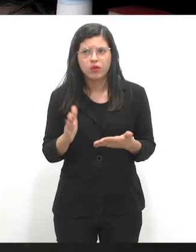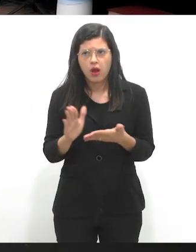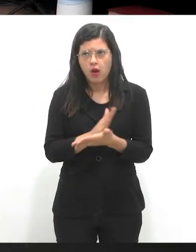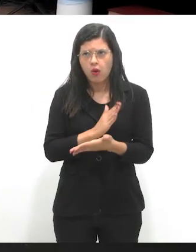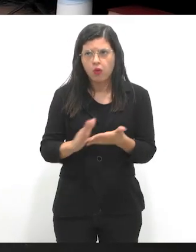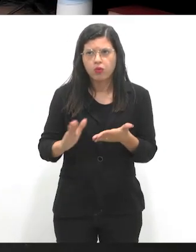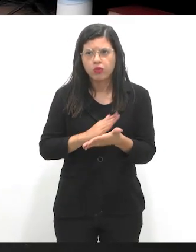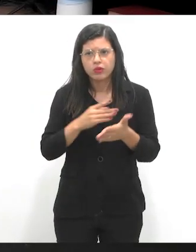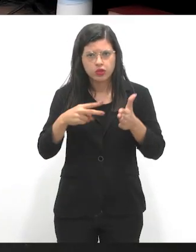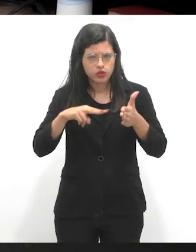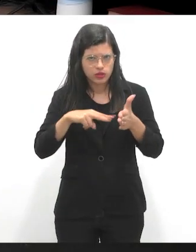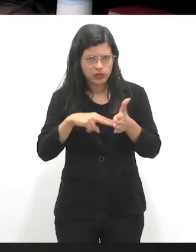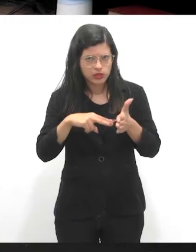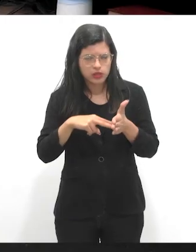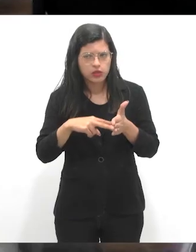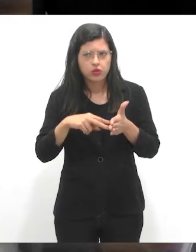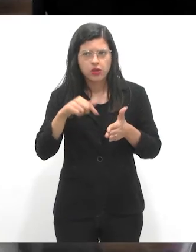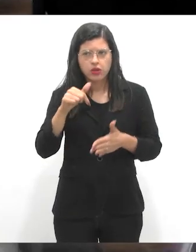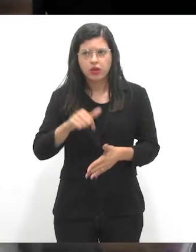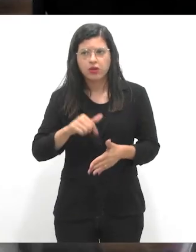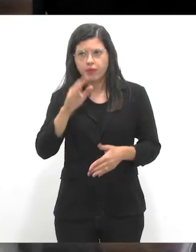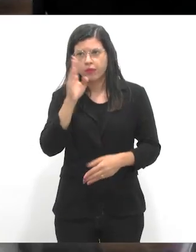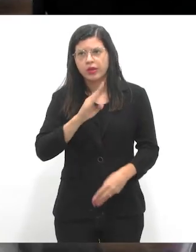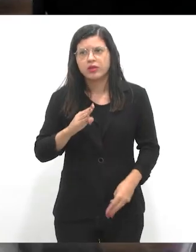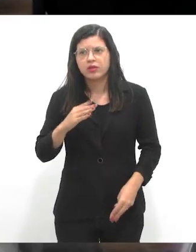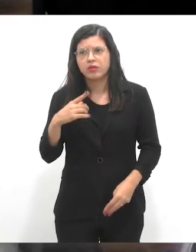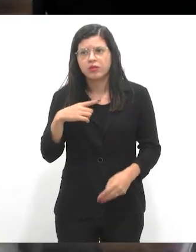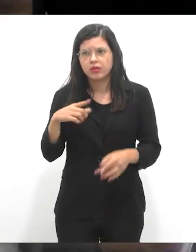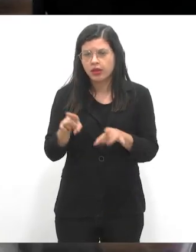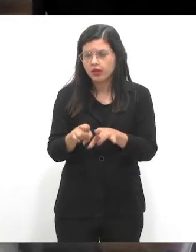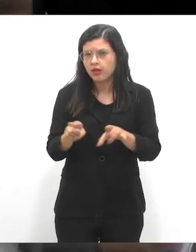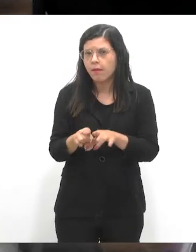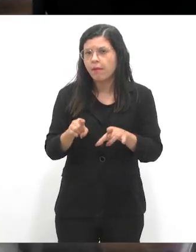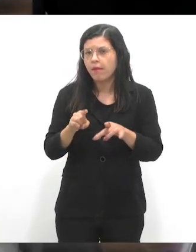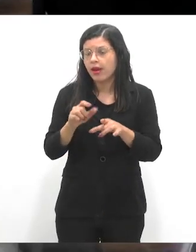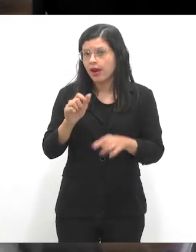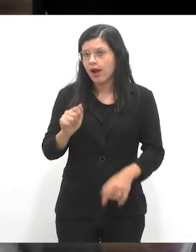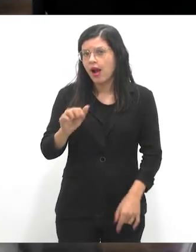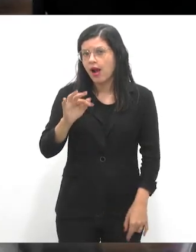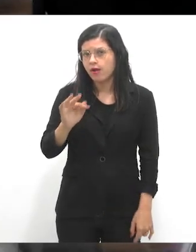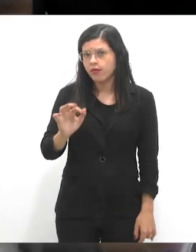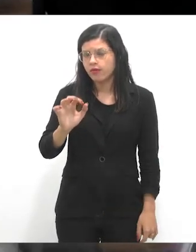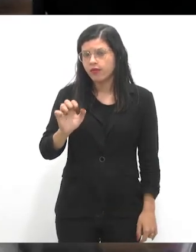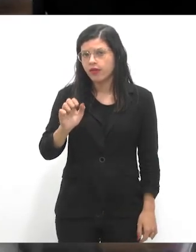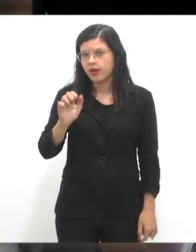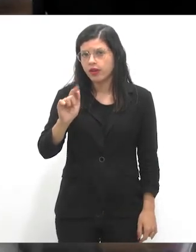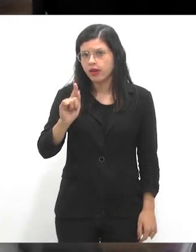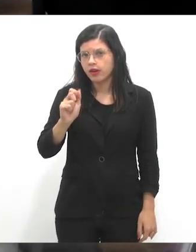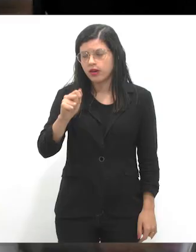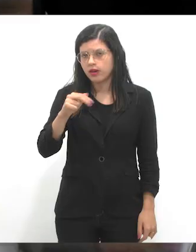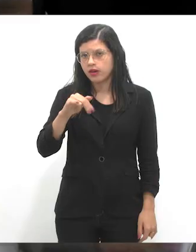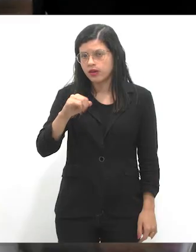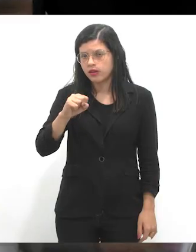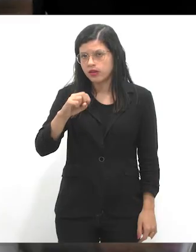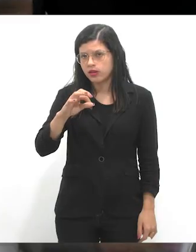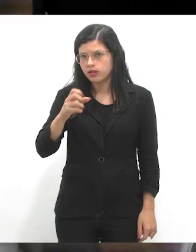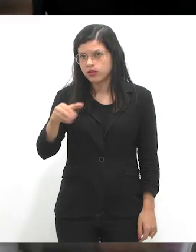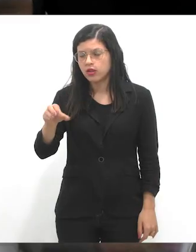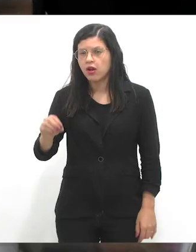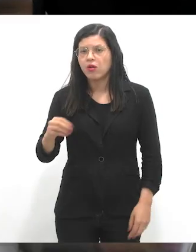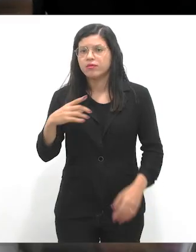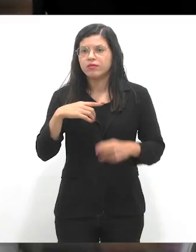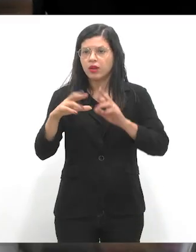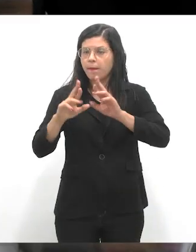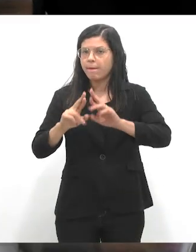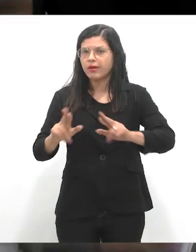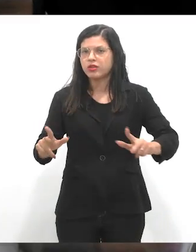né, já tem chegado alguns sírios no Brasil. Tem a questão do Afeganistão também, que também vai pela mesma esteira, só